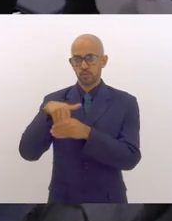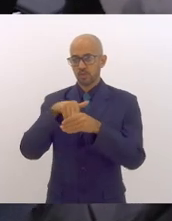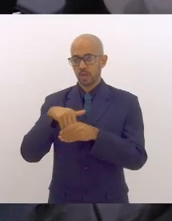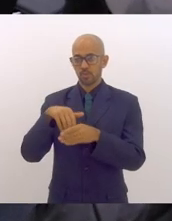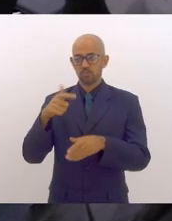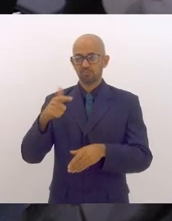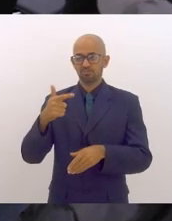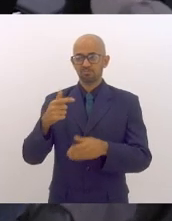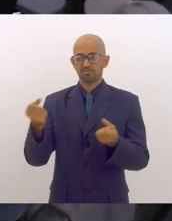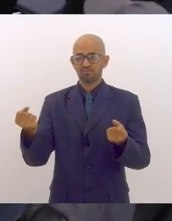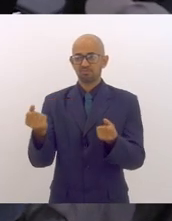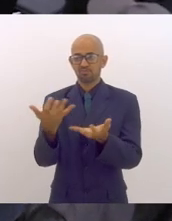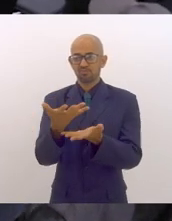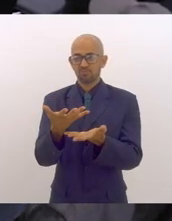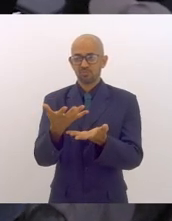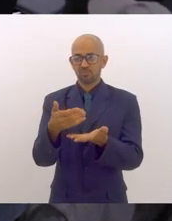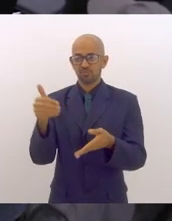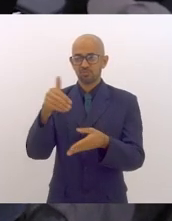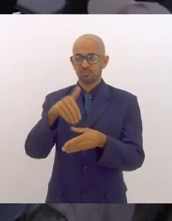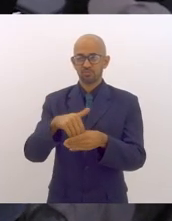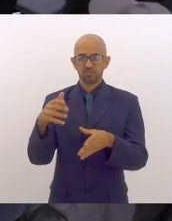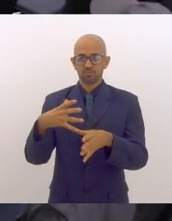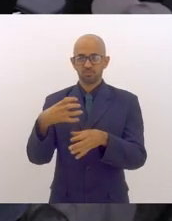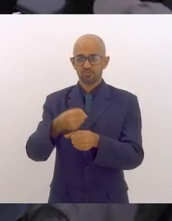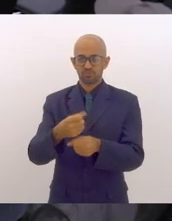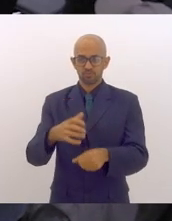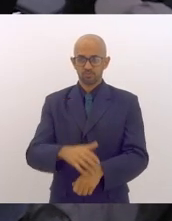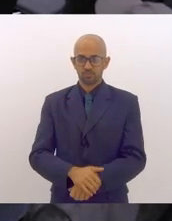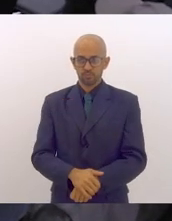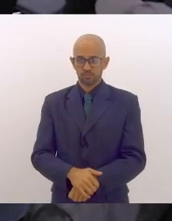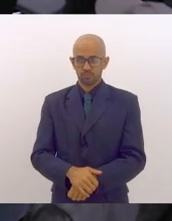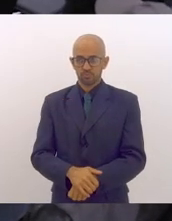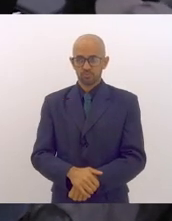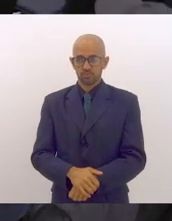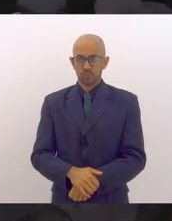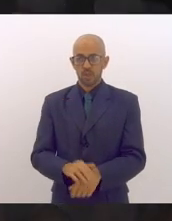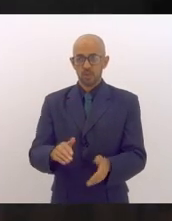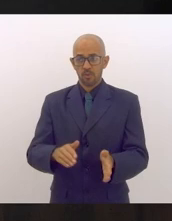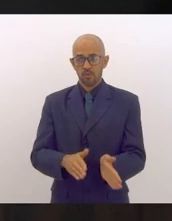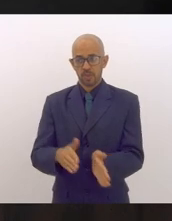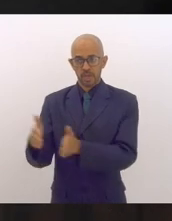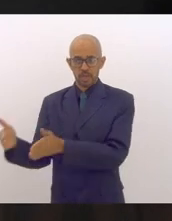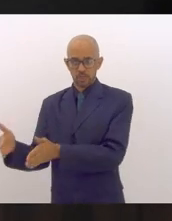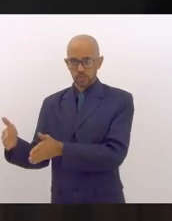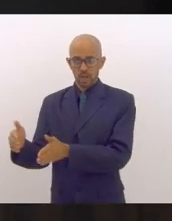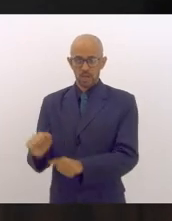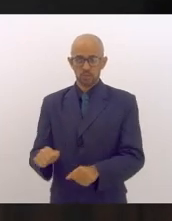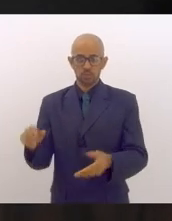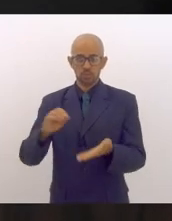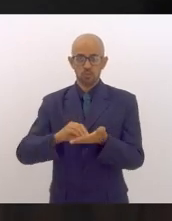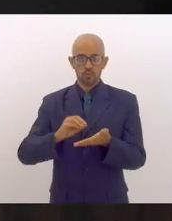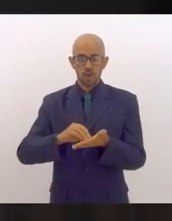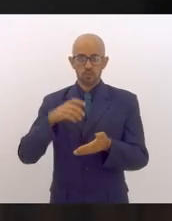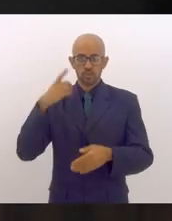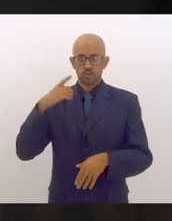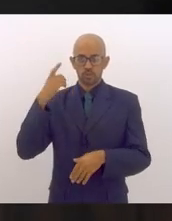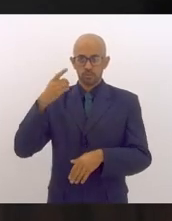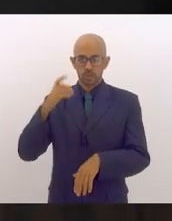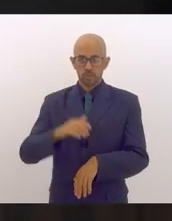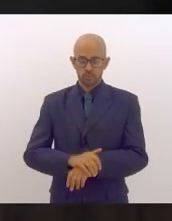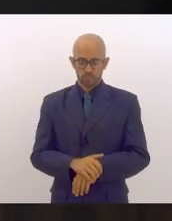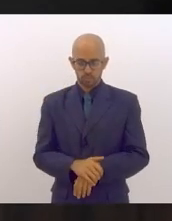quórum para deliberação. Declaração de voto, presidente. Fica adiado a votação por falta de quórum.